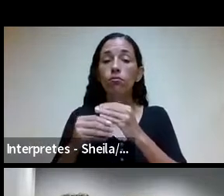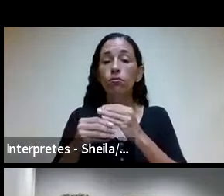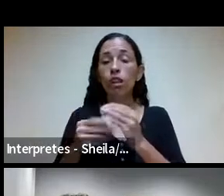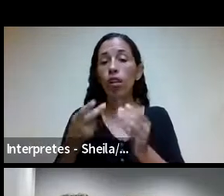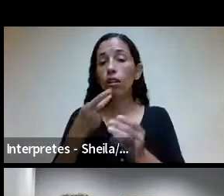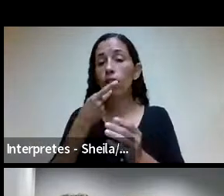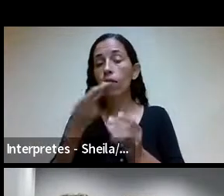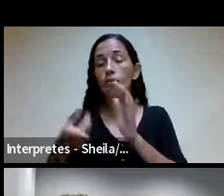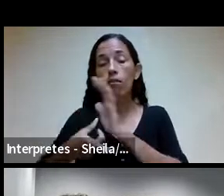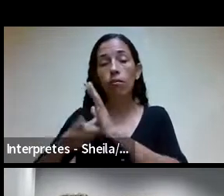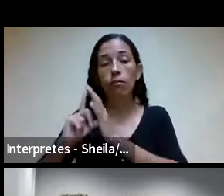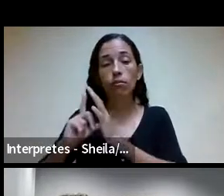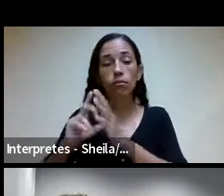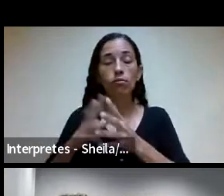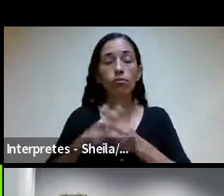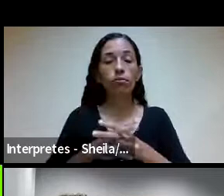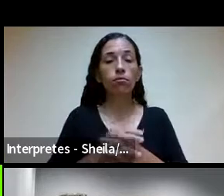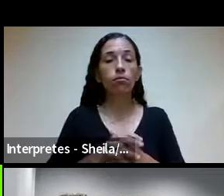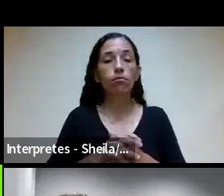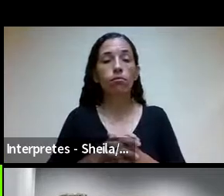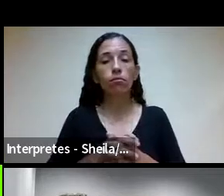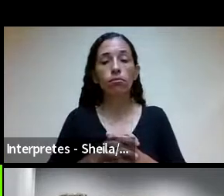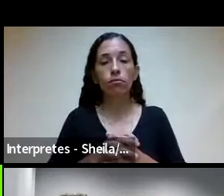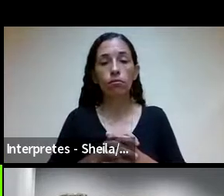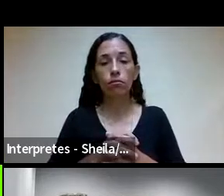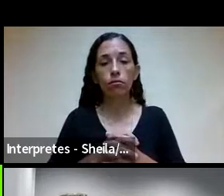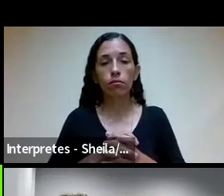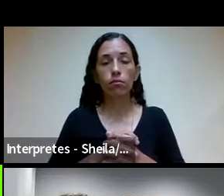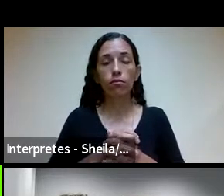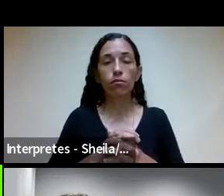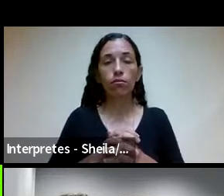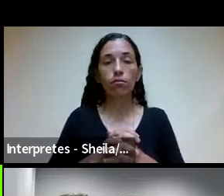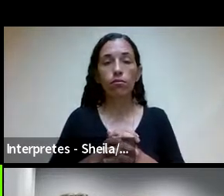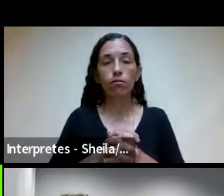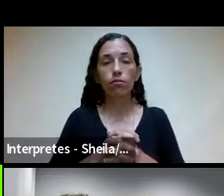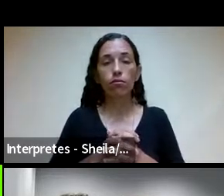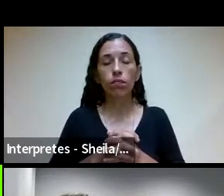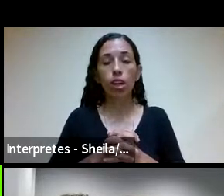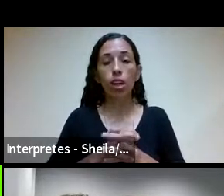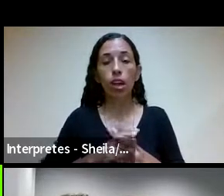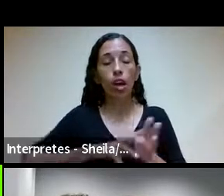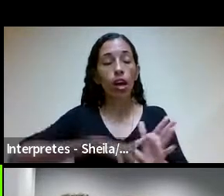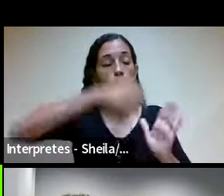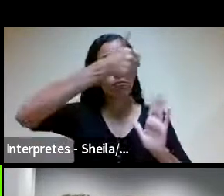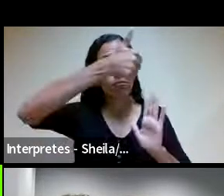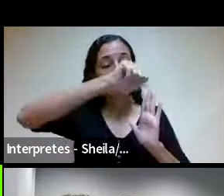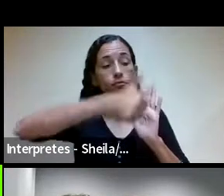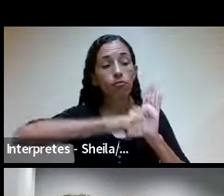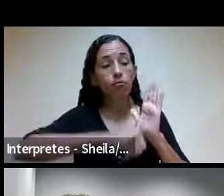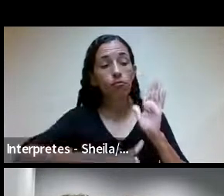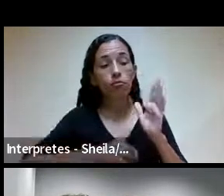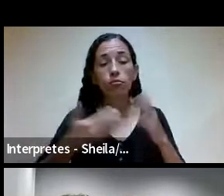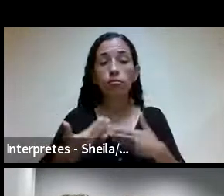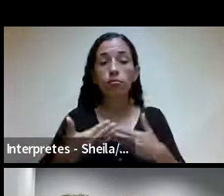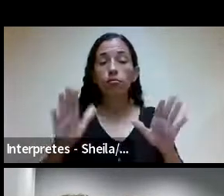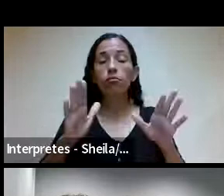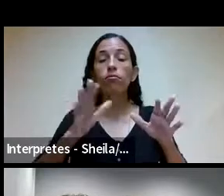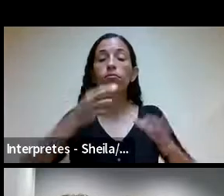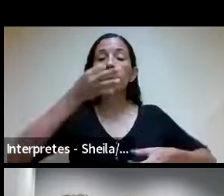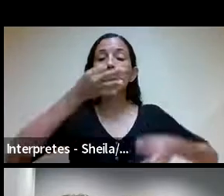ao desembargador Glauber. Obrigado. Discussão e julgamento dos feitos. Vamos dar início à